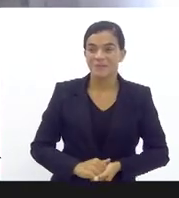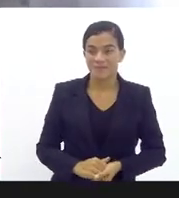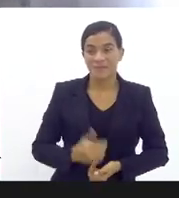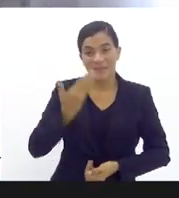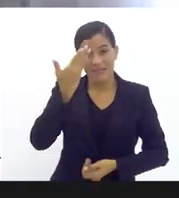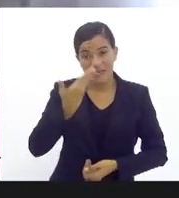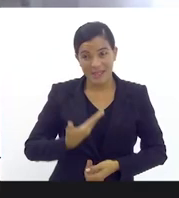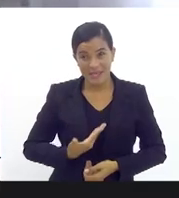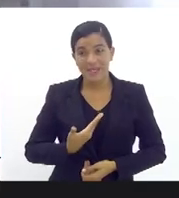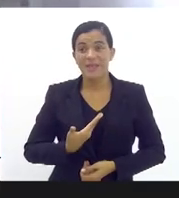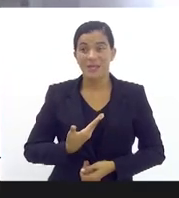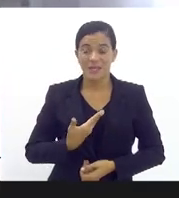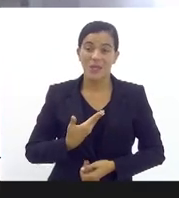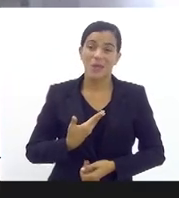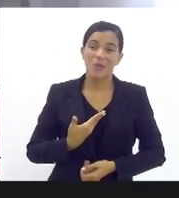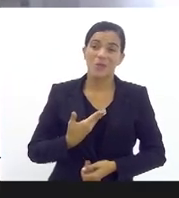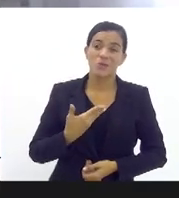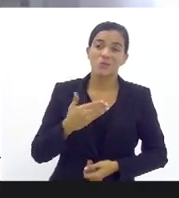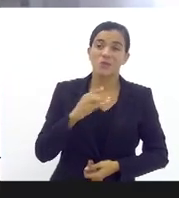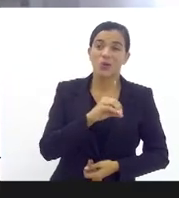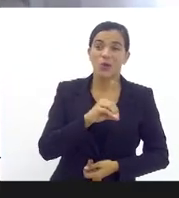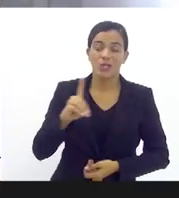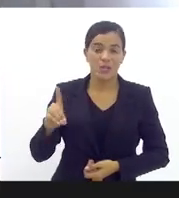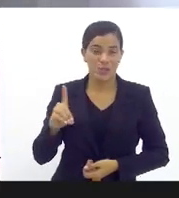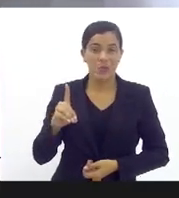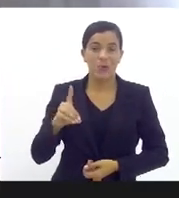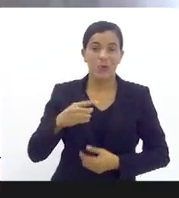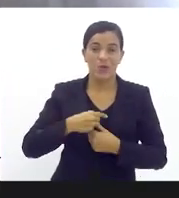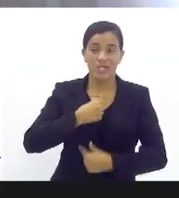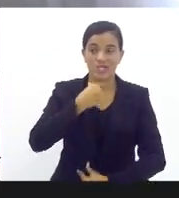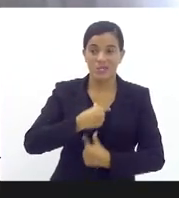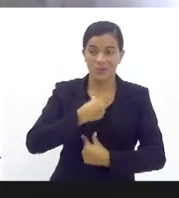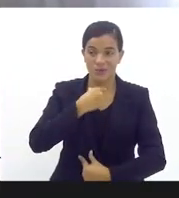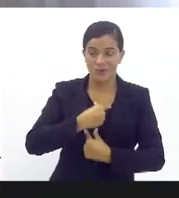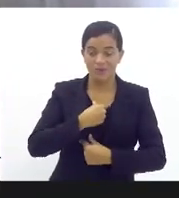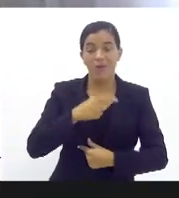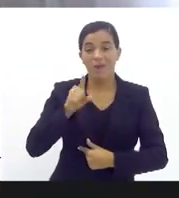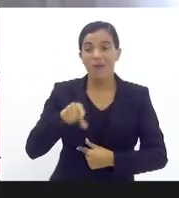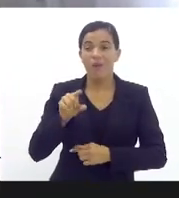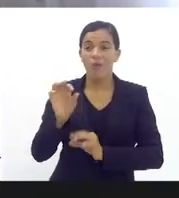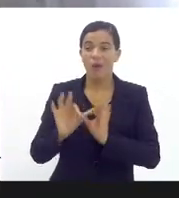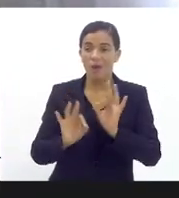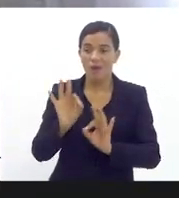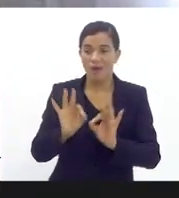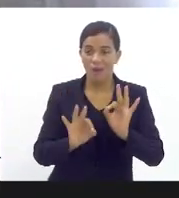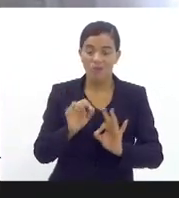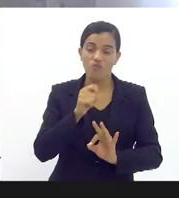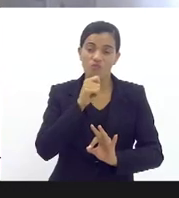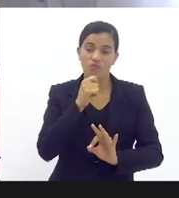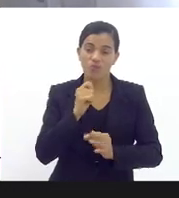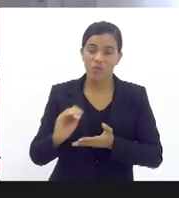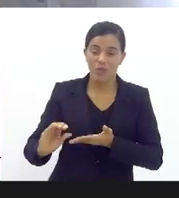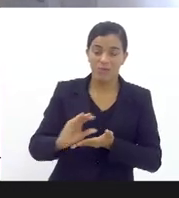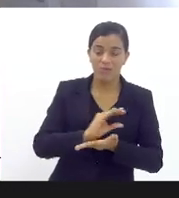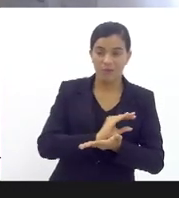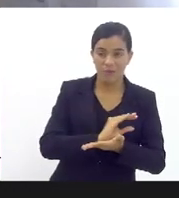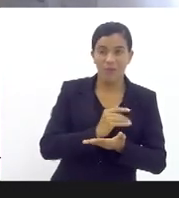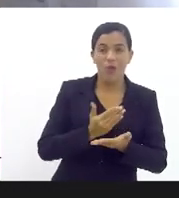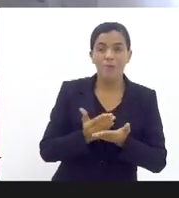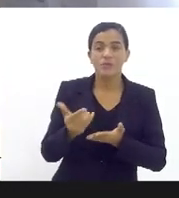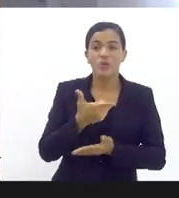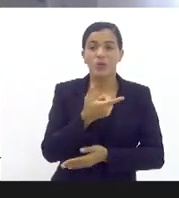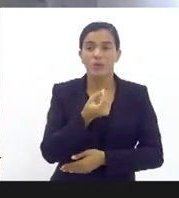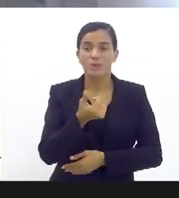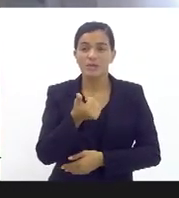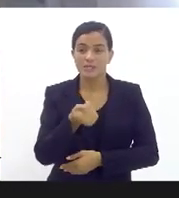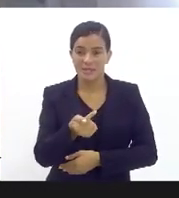Sou co-diretor executivo da Todes. Todes é uma organização sem fins lucrativos que está aí desde 2017